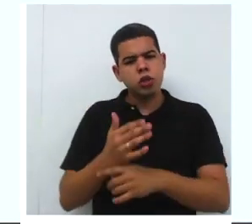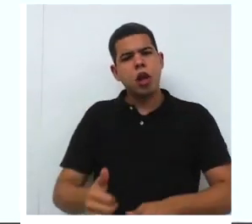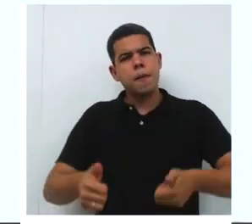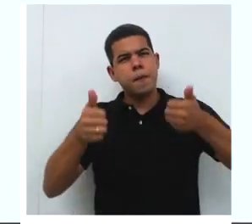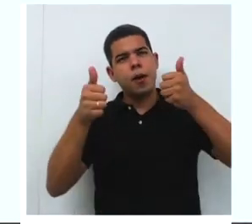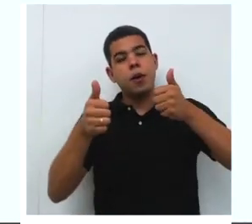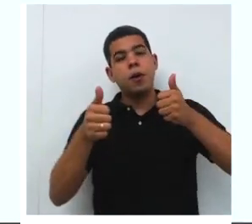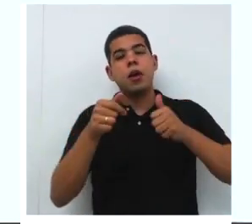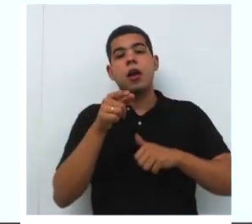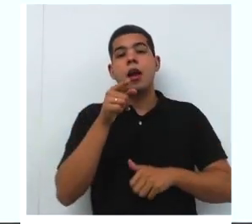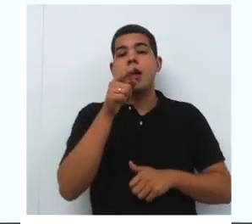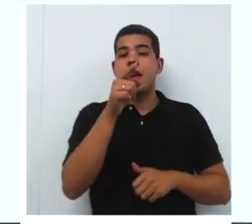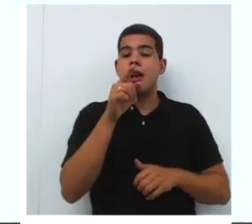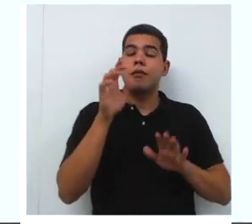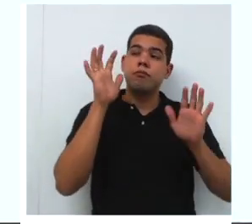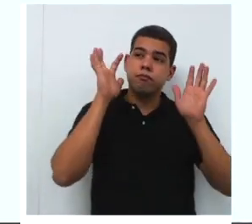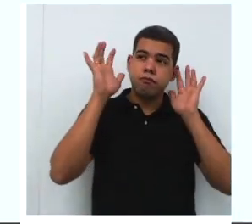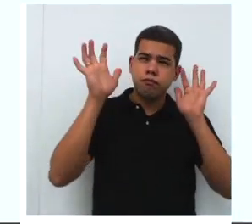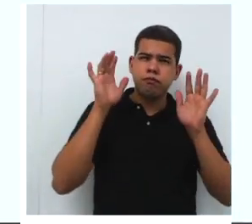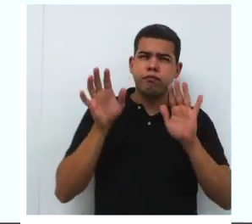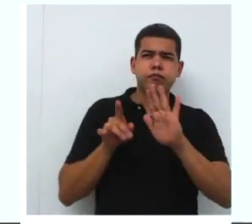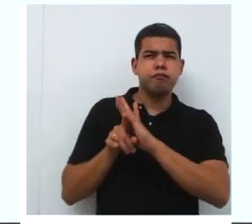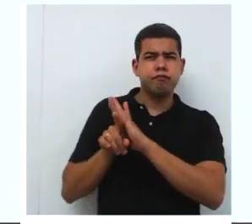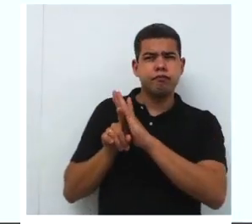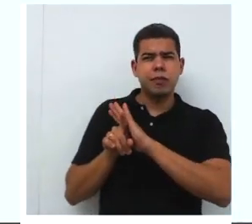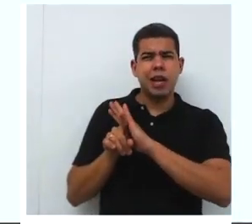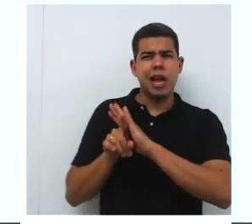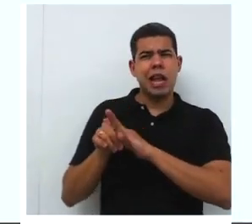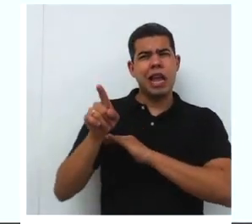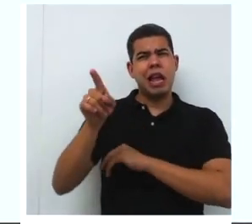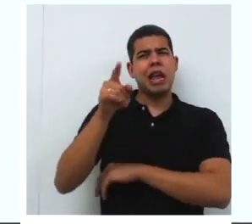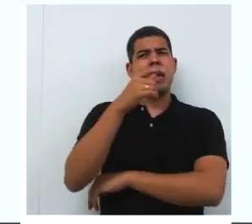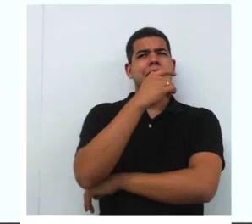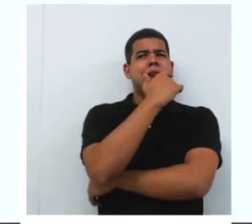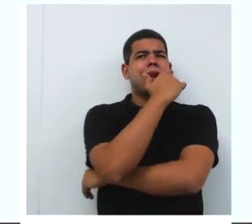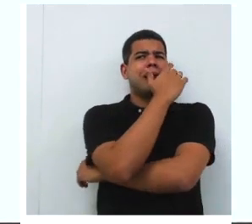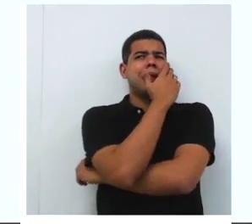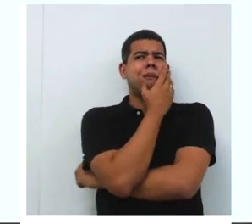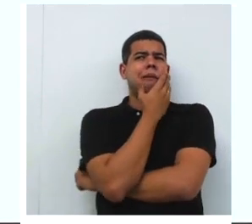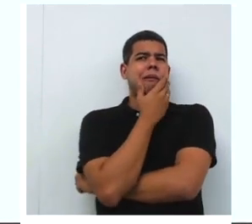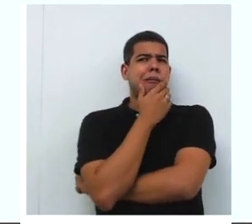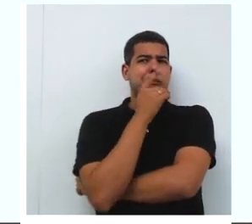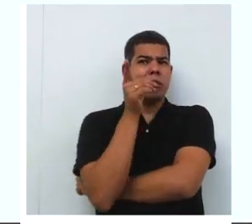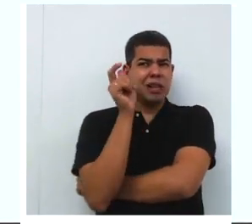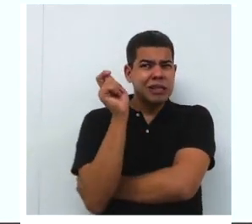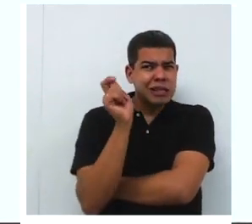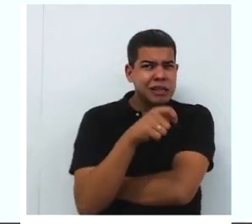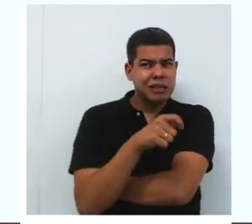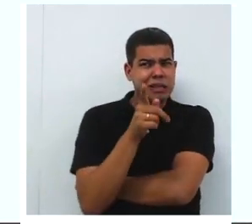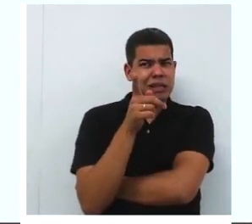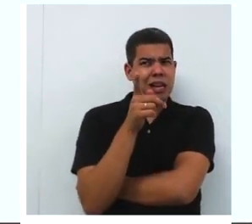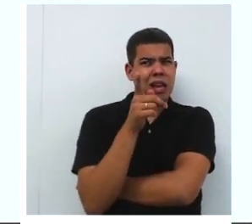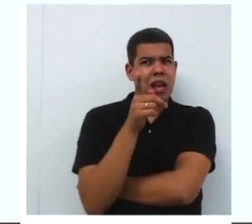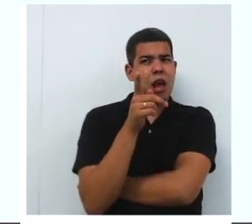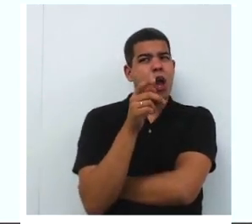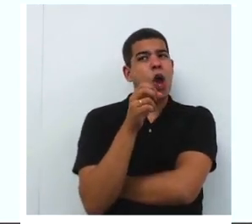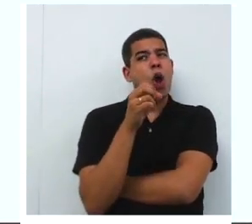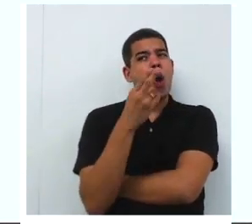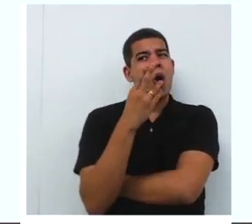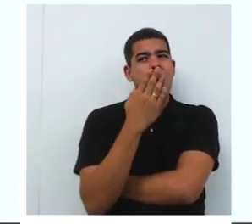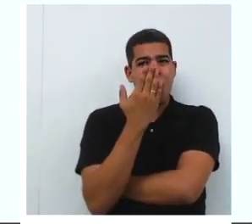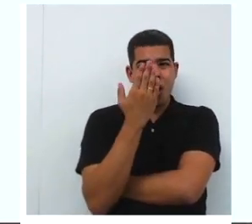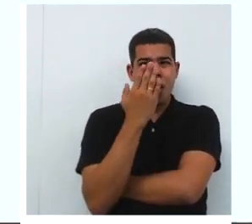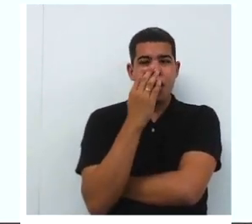cidade. Agora, você vai parar e vai analisar. E será que o que ele está dizendo, isso aí é possível de fazer? Ou é só uma